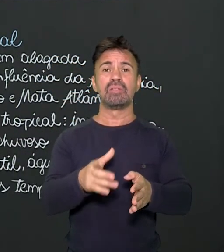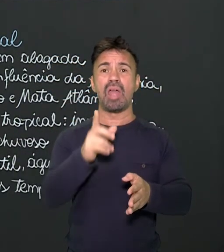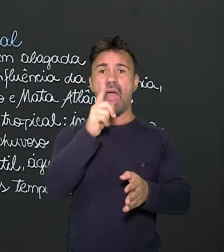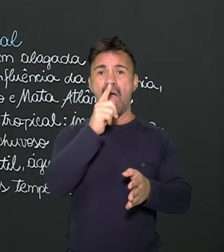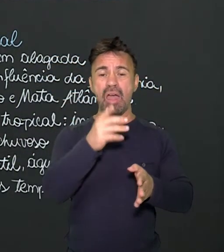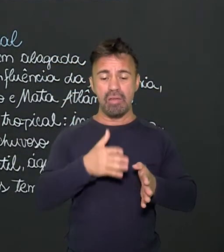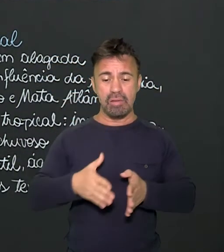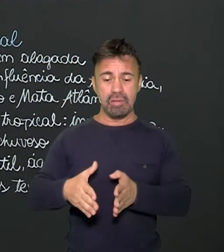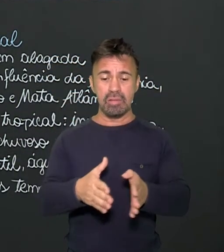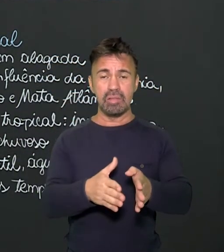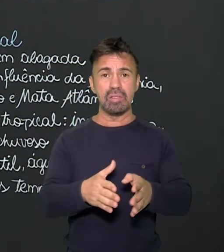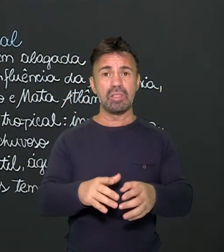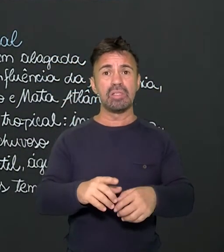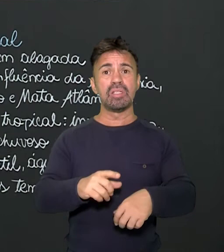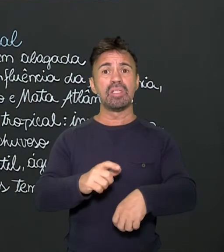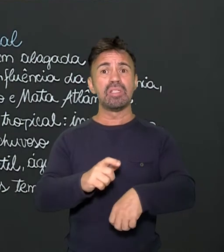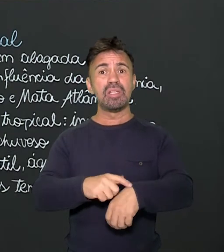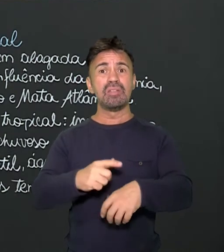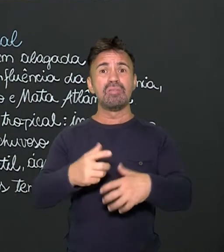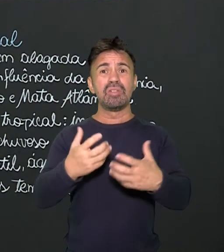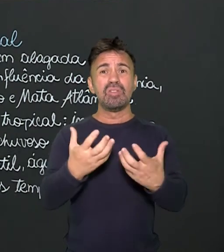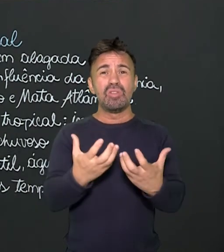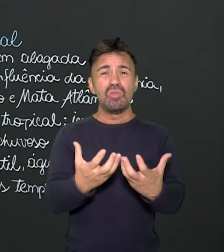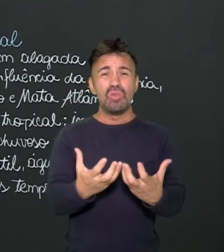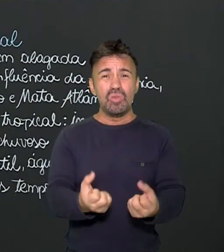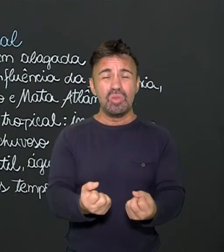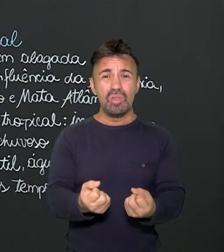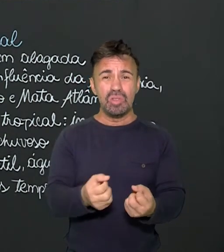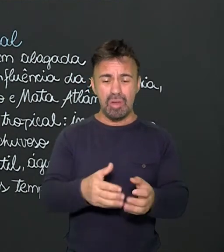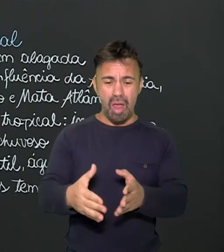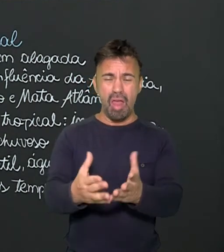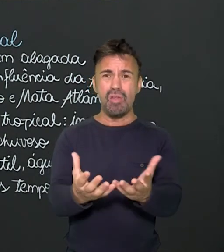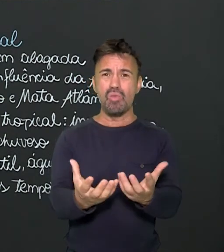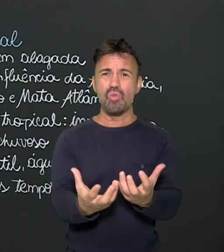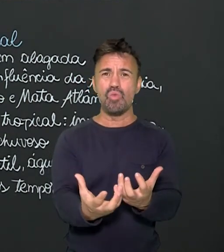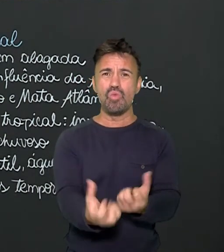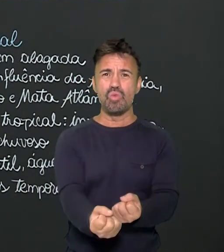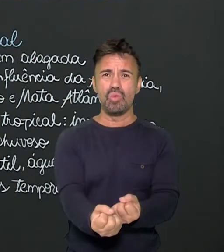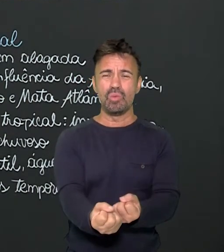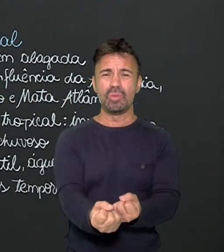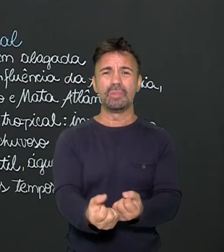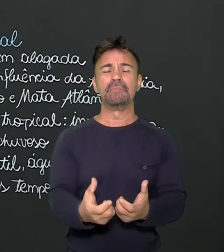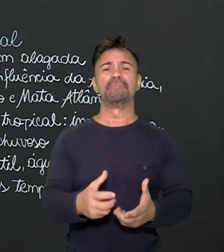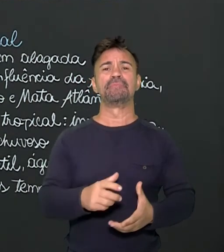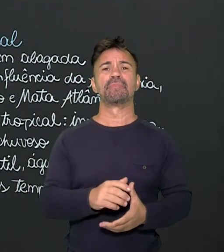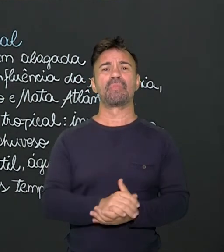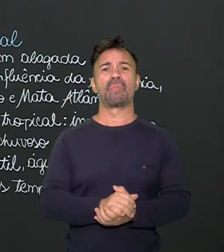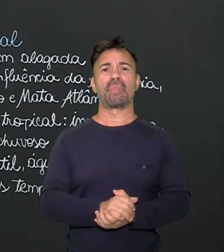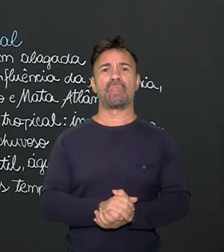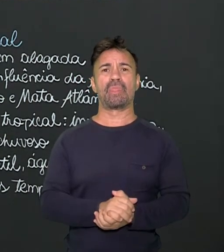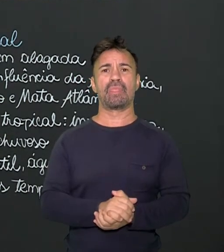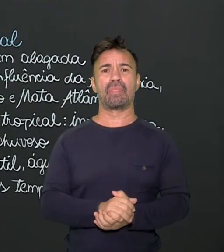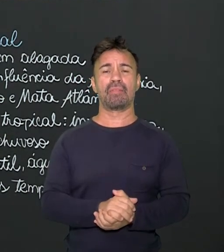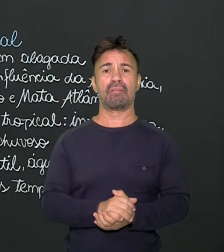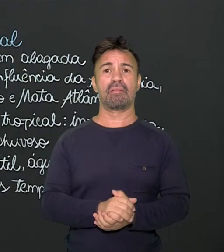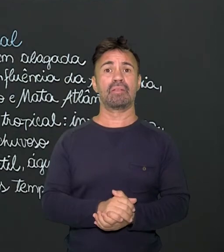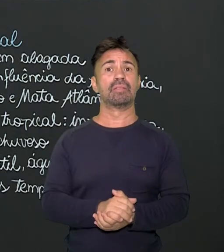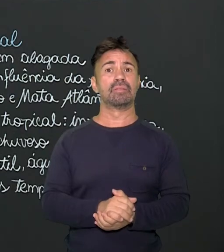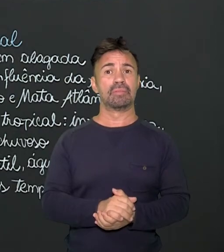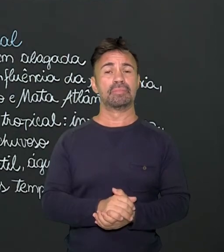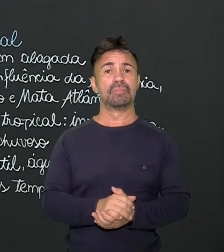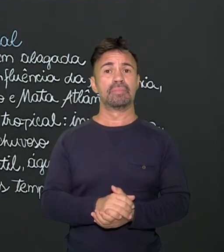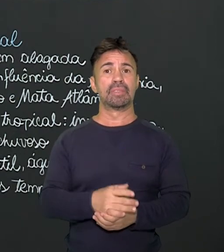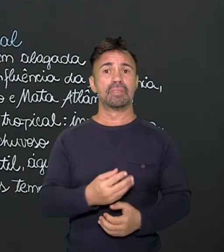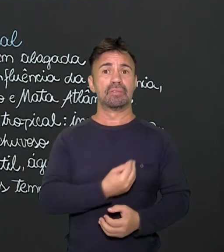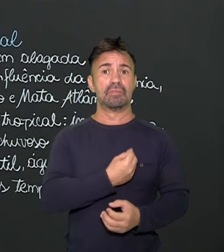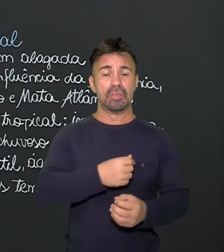que chega o período da escassez, o período da estiagem, esses rios eles secam. Então o rio temporário, ele surge uma